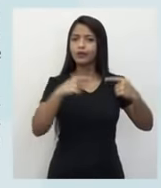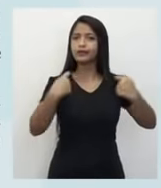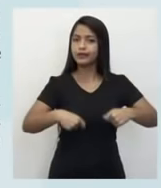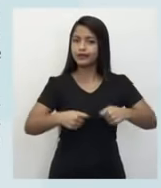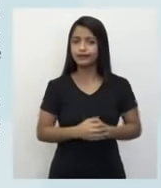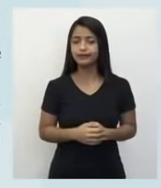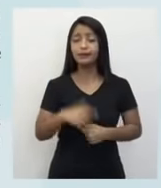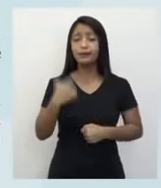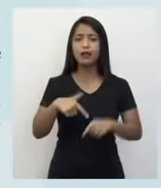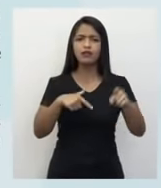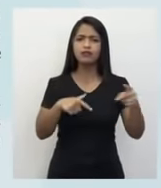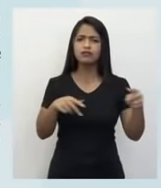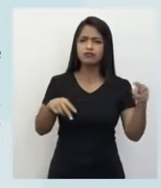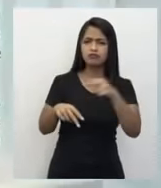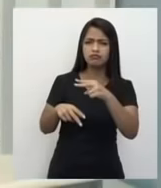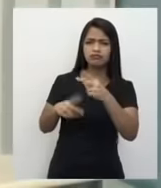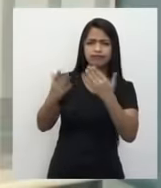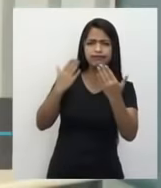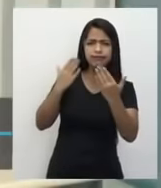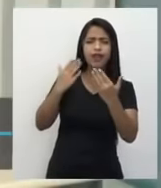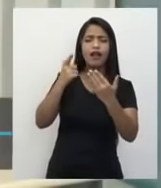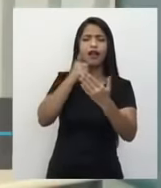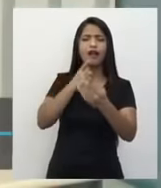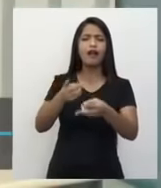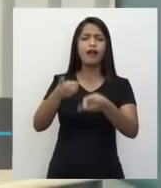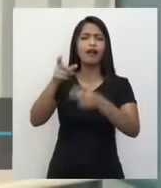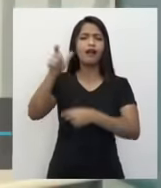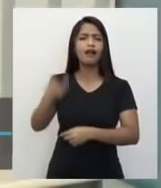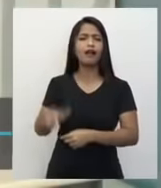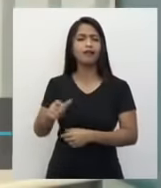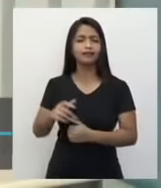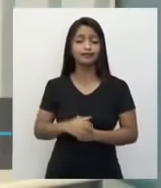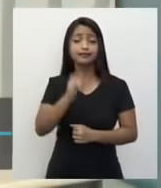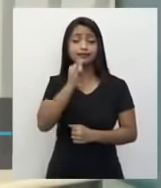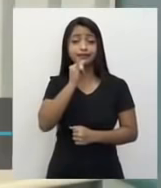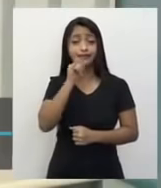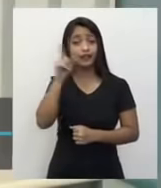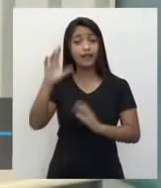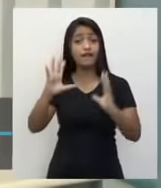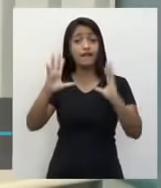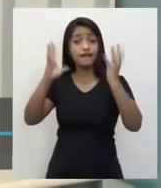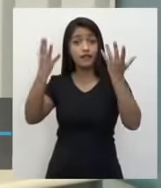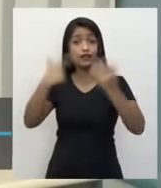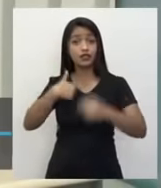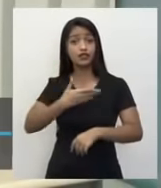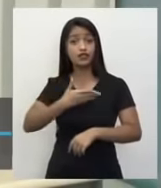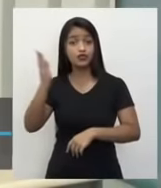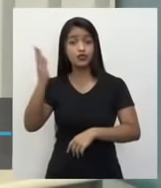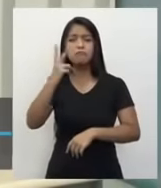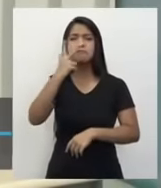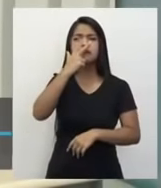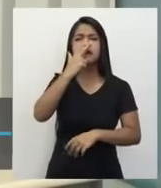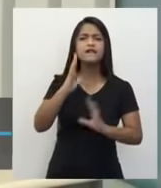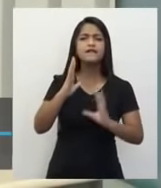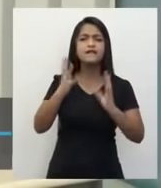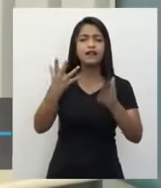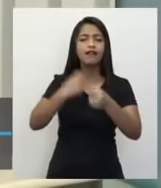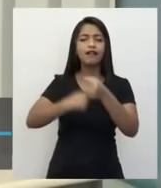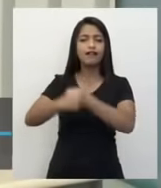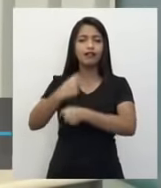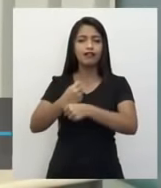psicológicas e simbólicas de uma personagem. Vou voltar à festa que eu fui. Eu fui numa festa que era como se fosse uma festa dos anos 40.